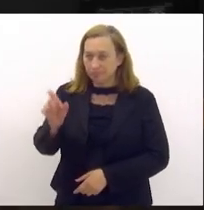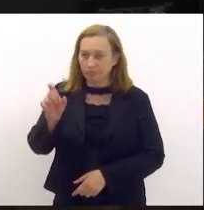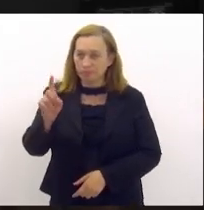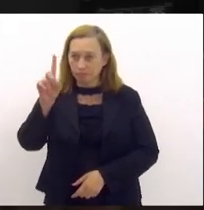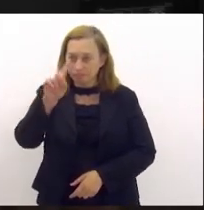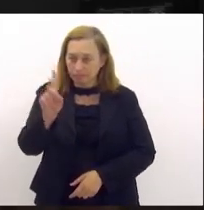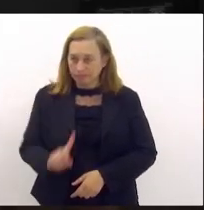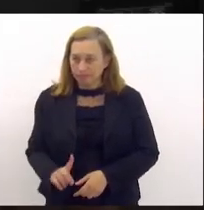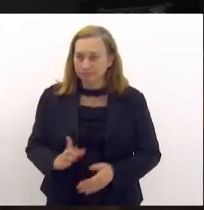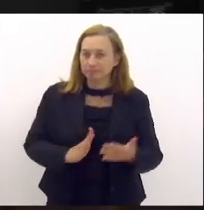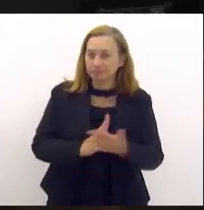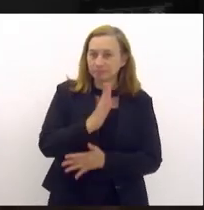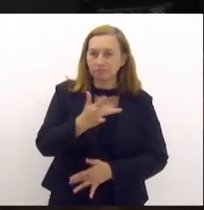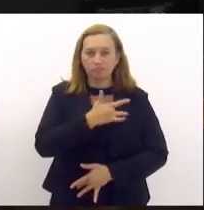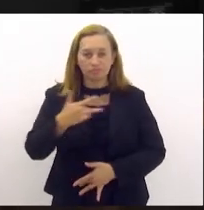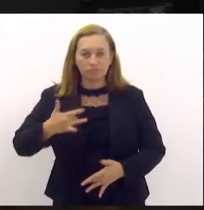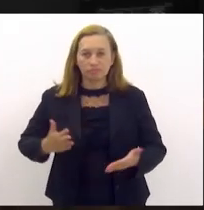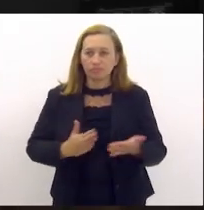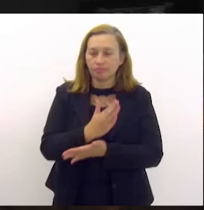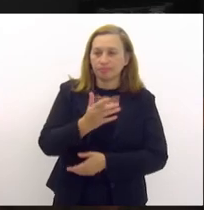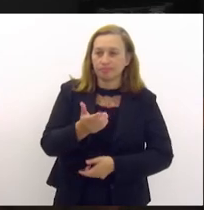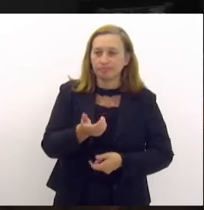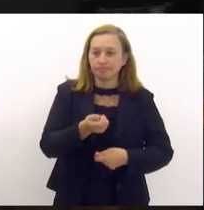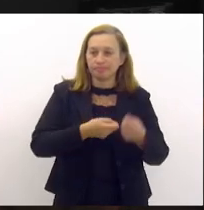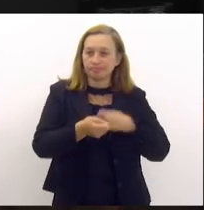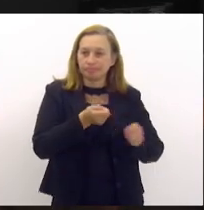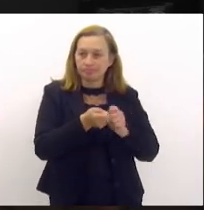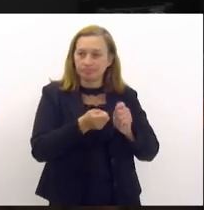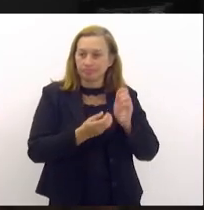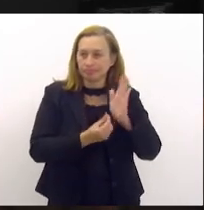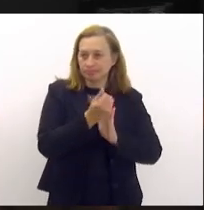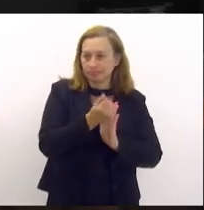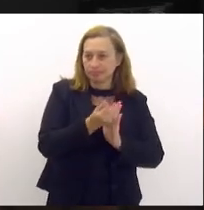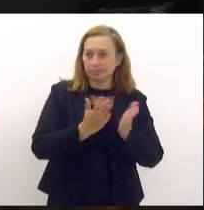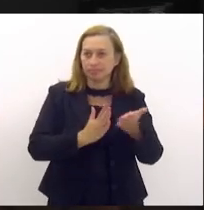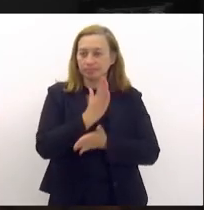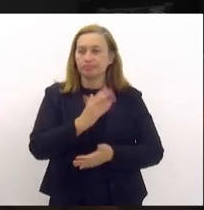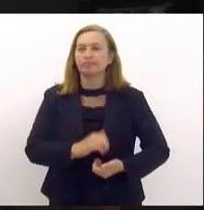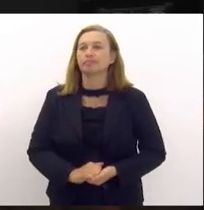favorável, saúde favorável, orçamento, finanças, fiscalização financeira e controle favorável.